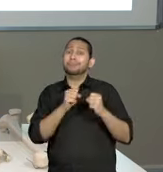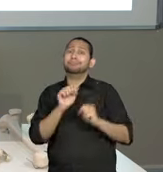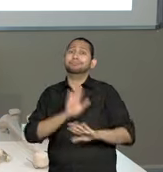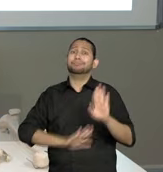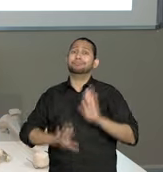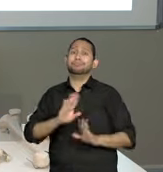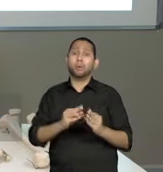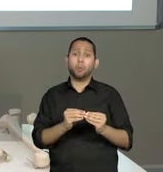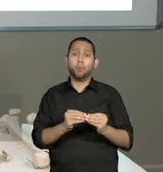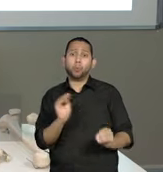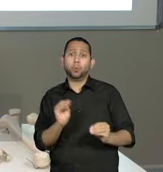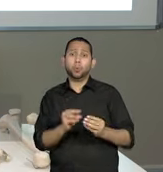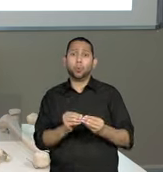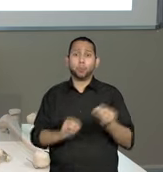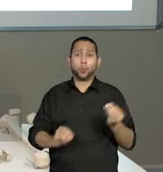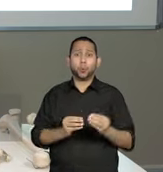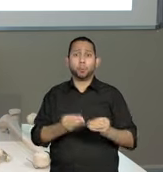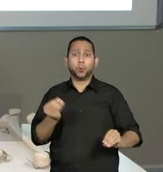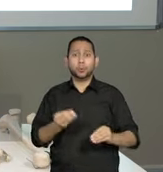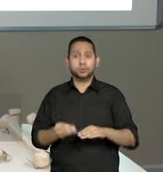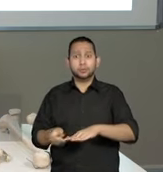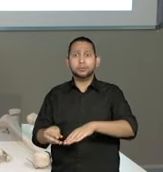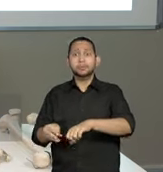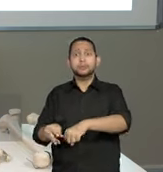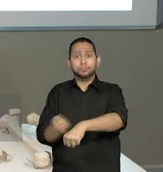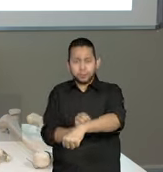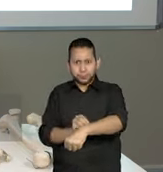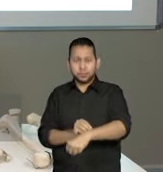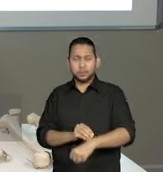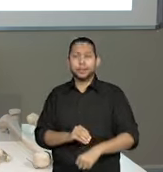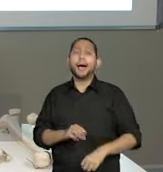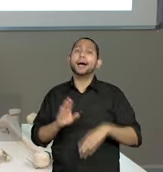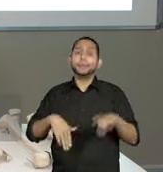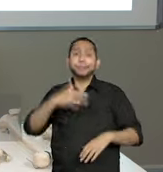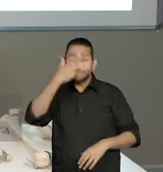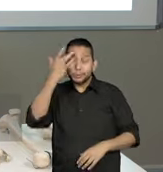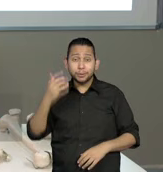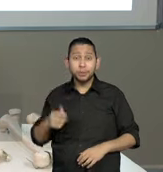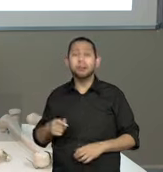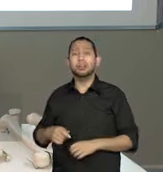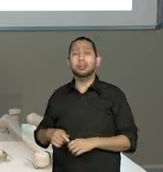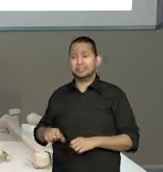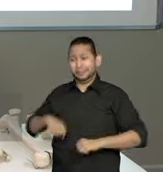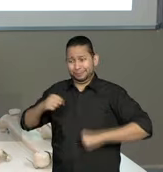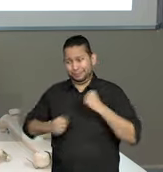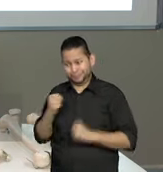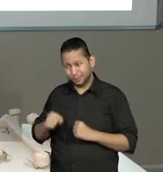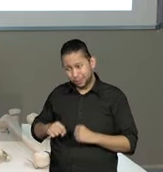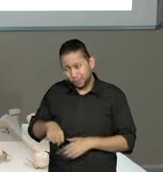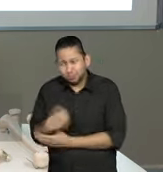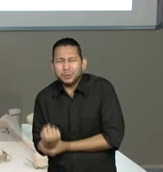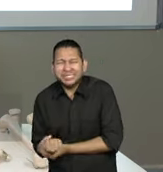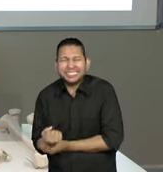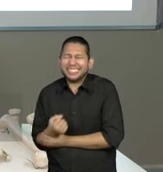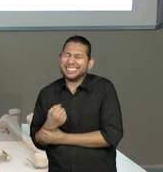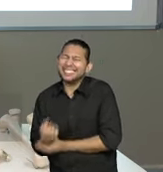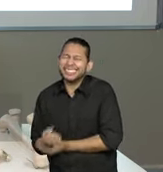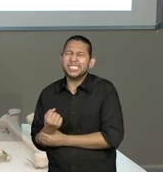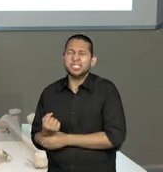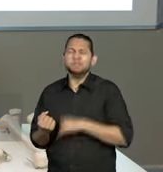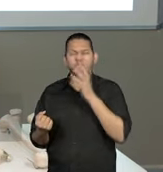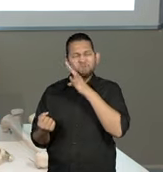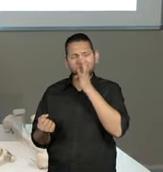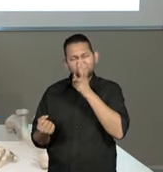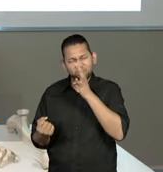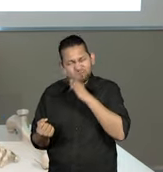esse ligamento? Se você continuar a falar, não, eu vou jogar, eu quero vencer essa partida e eu vou